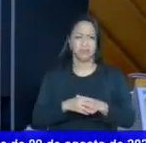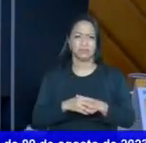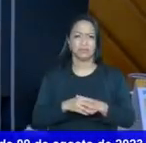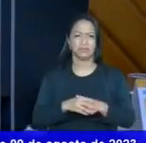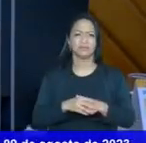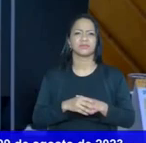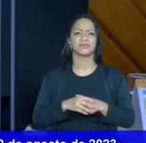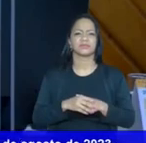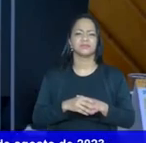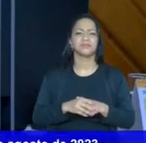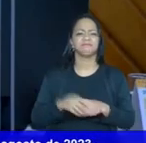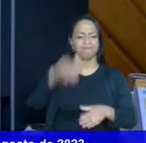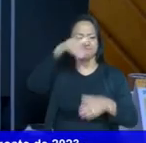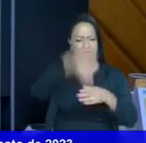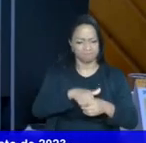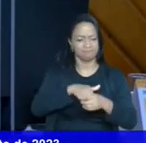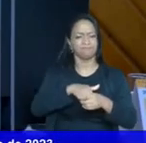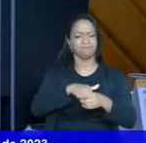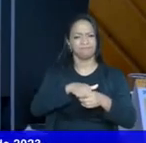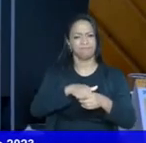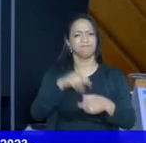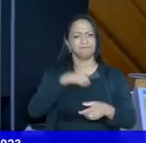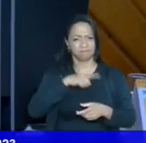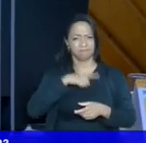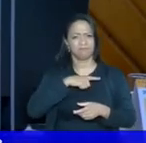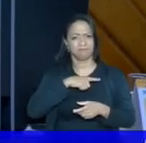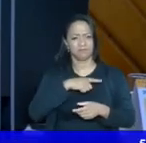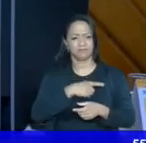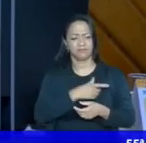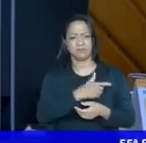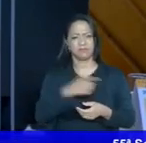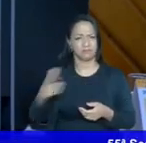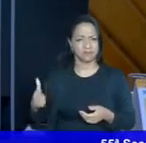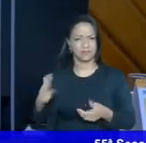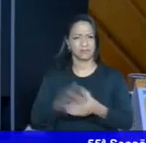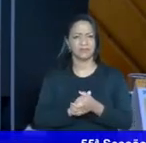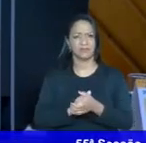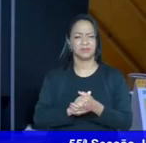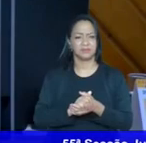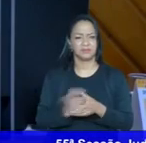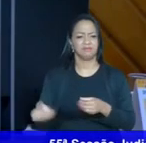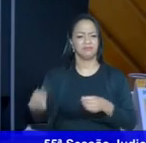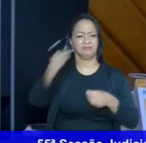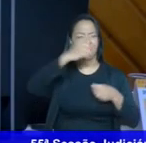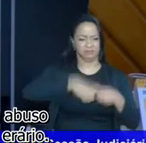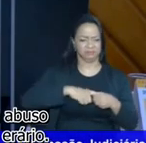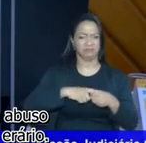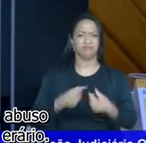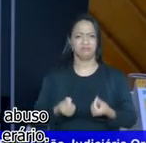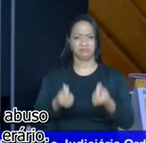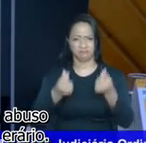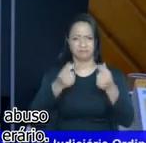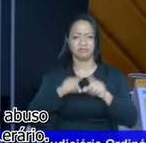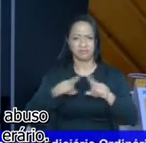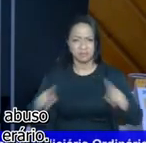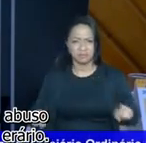As ações eleitorais que existem, elas não buscam o ressarcimento ao erário. Uma AIGE,